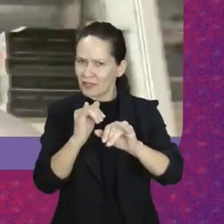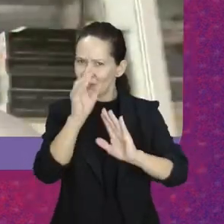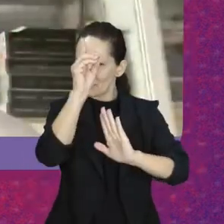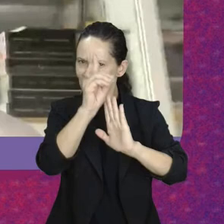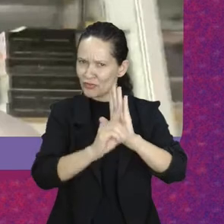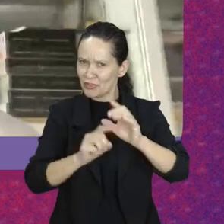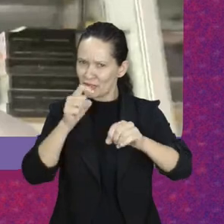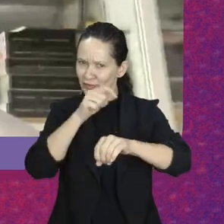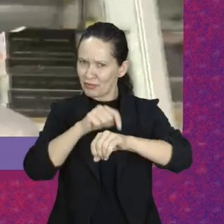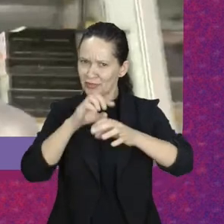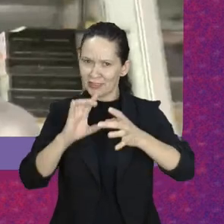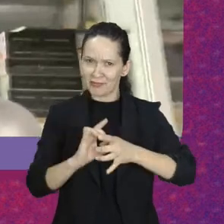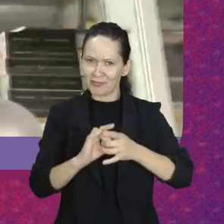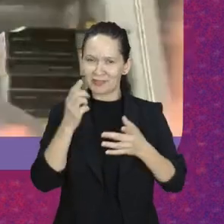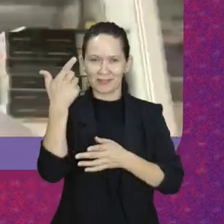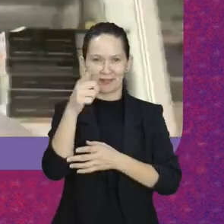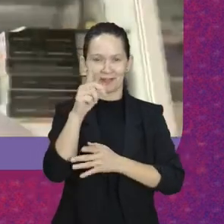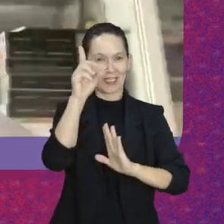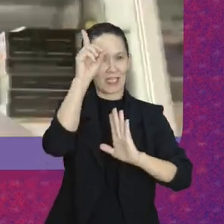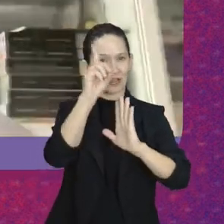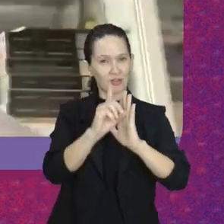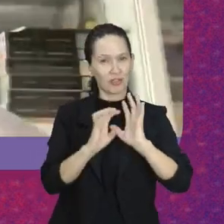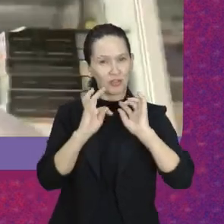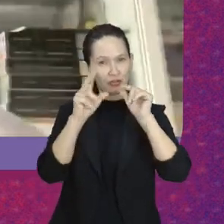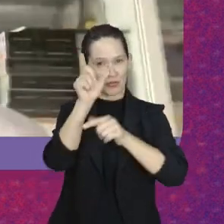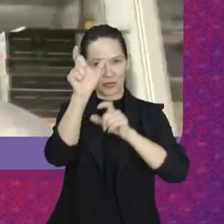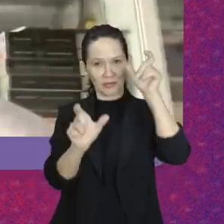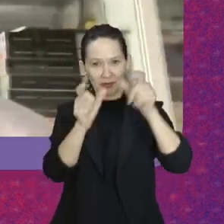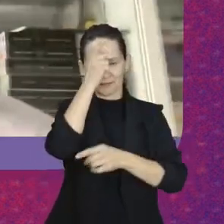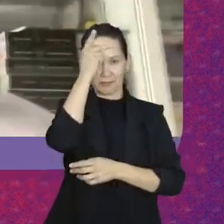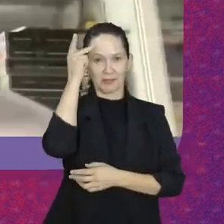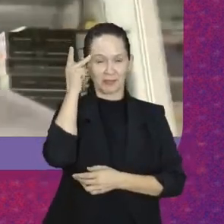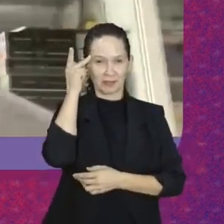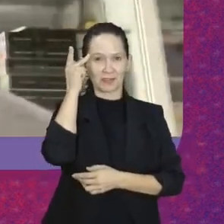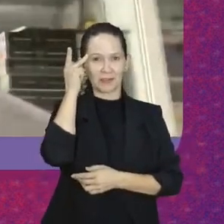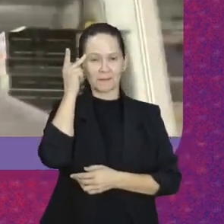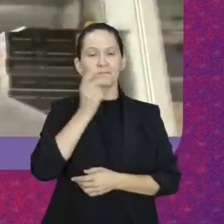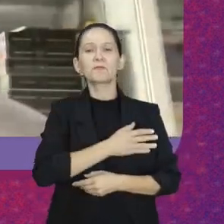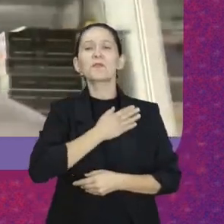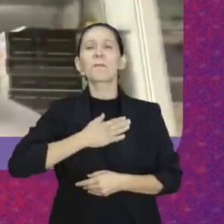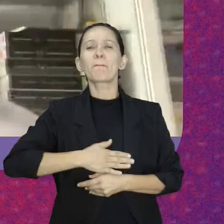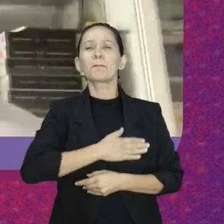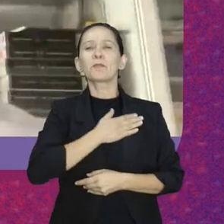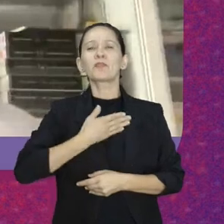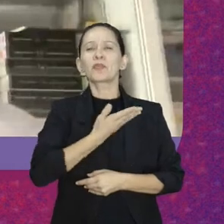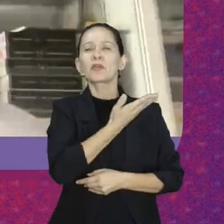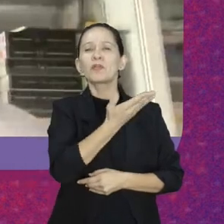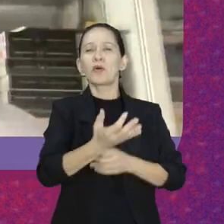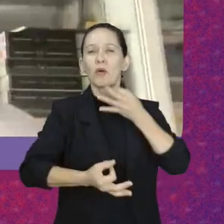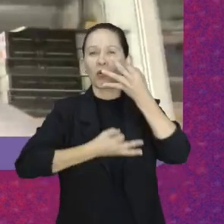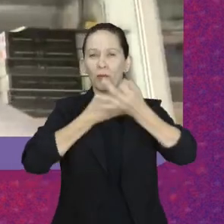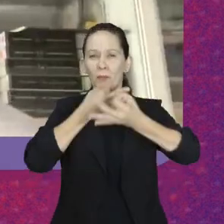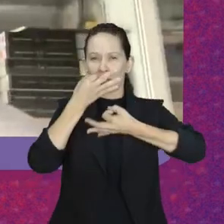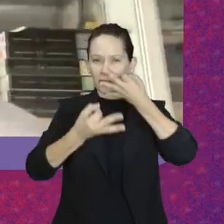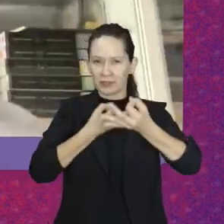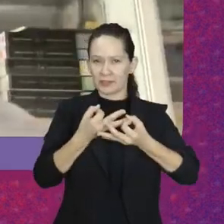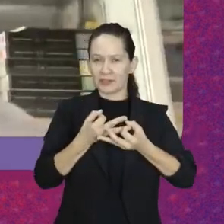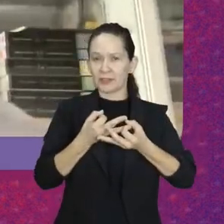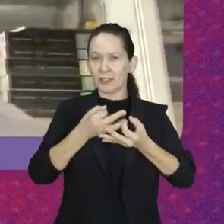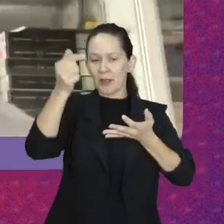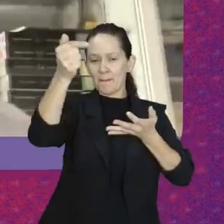tempo livre, que é direito de todas as pessoas. Então, eu gostaria que vocês comentassem